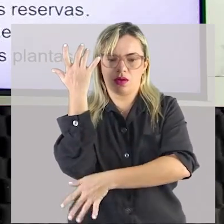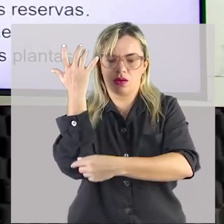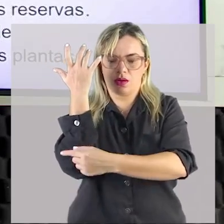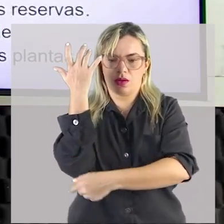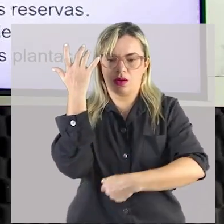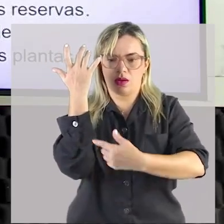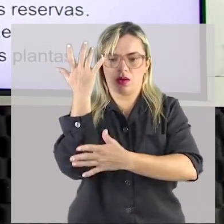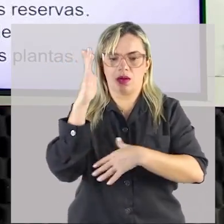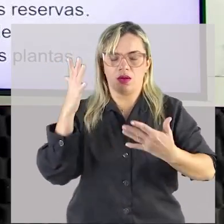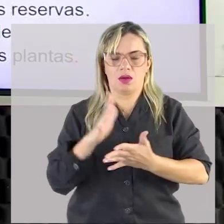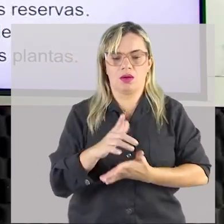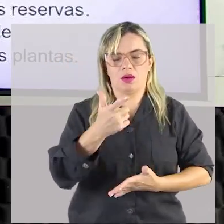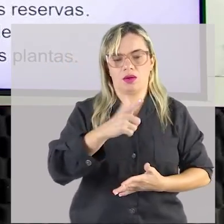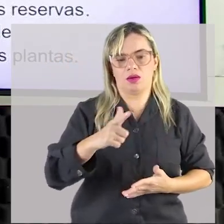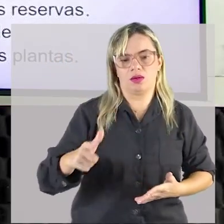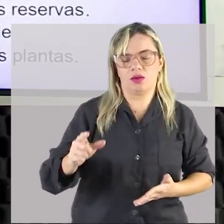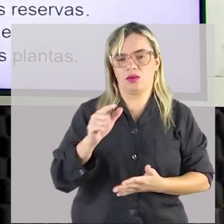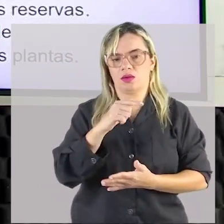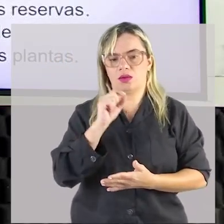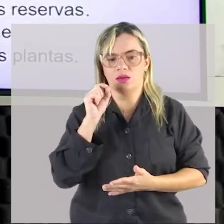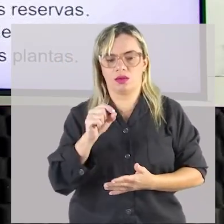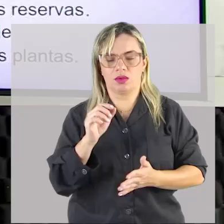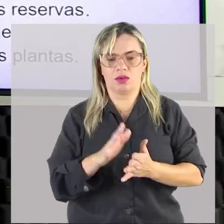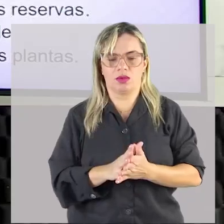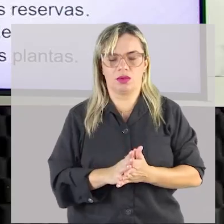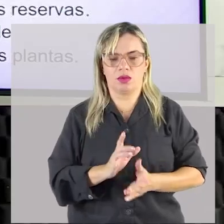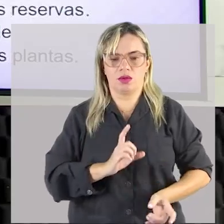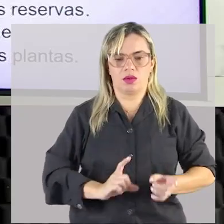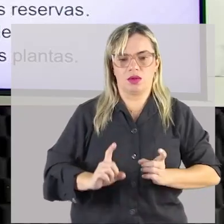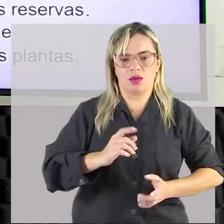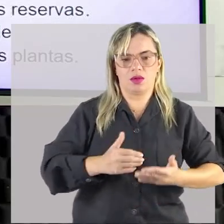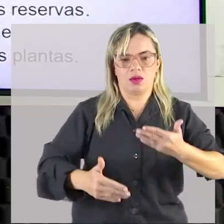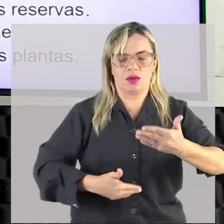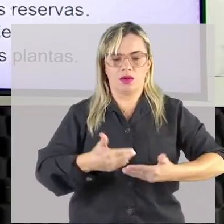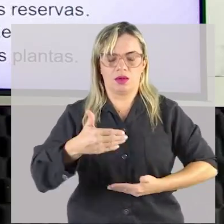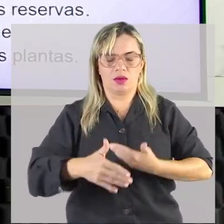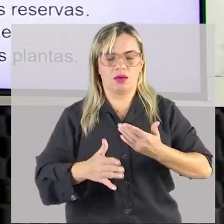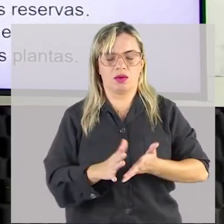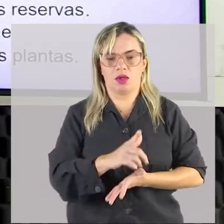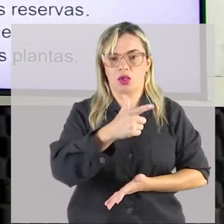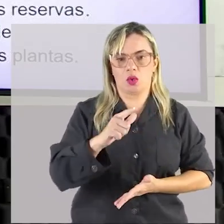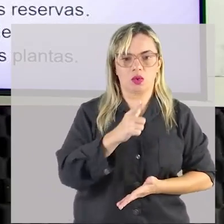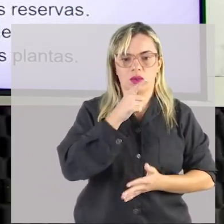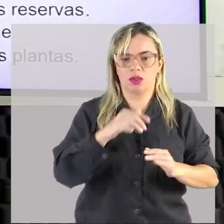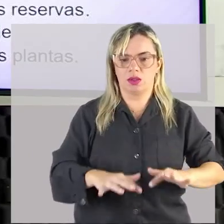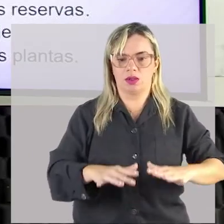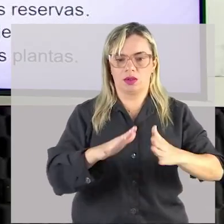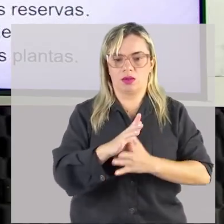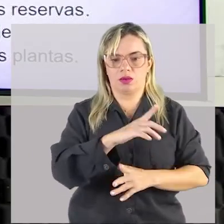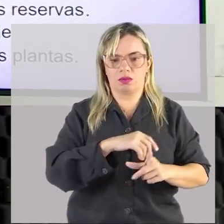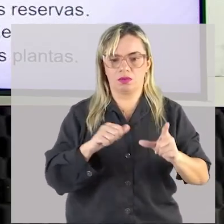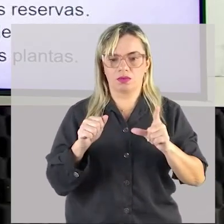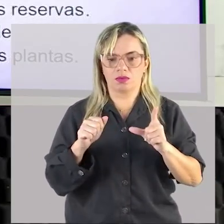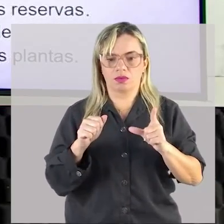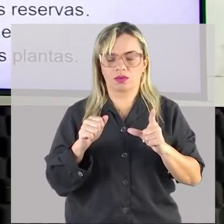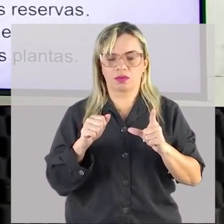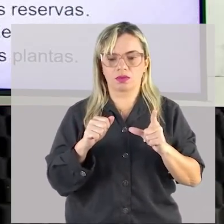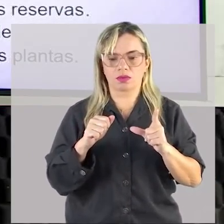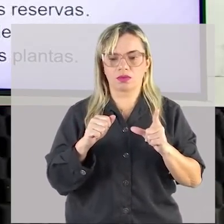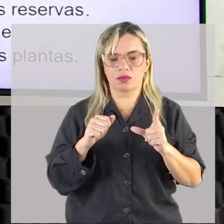firme, as matas onde não estão expostas a essa dinâmica de inundação. É preciso ter um pneumatóforo,